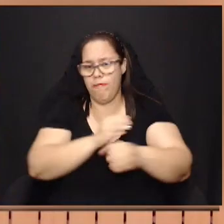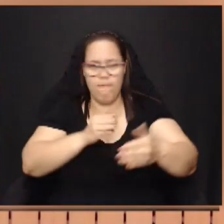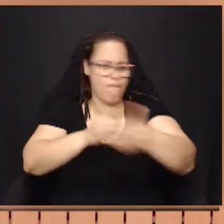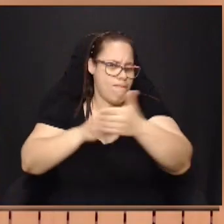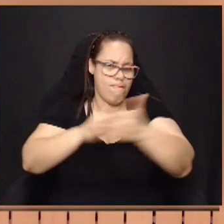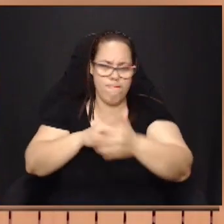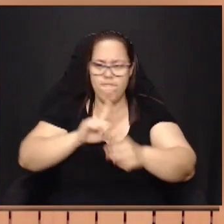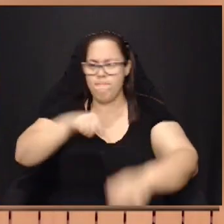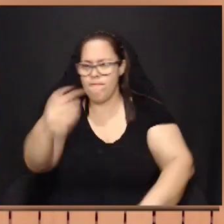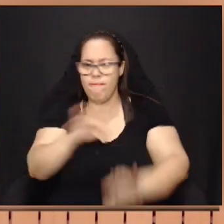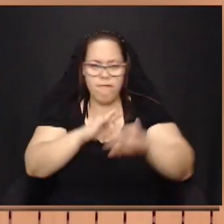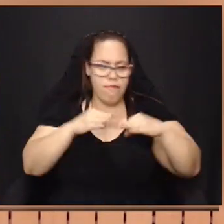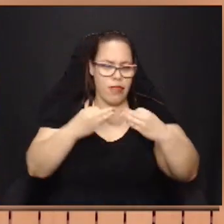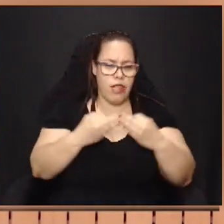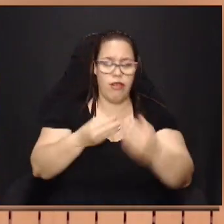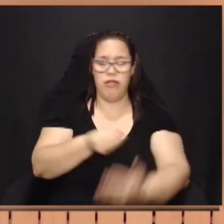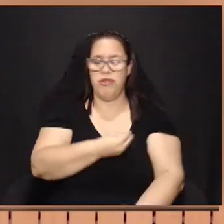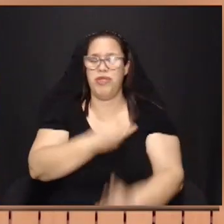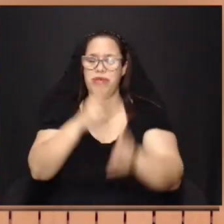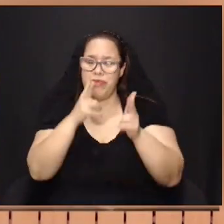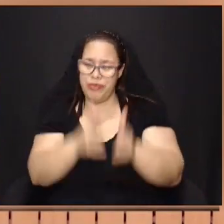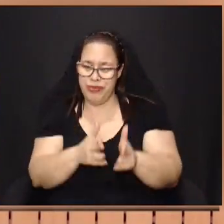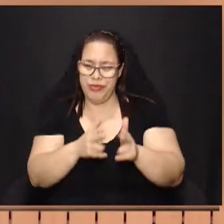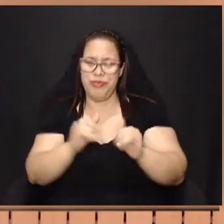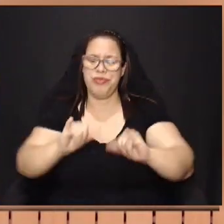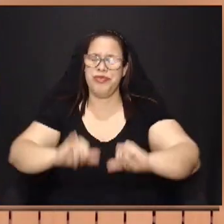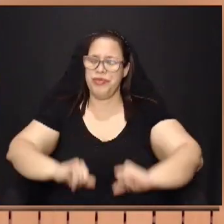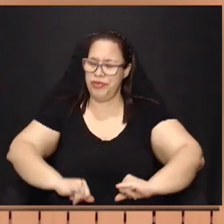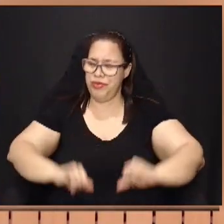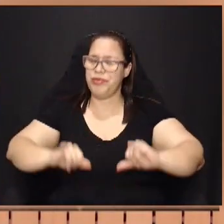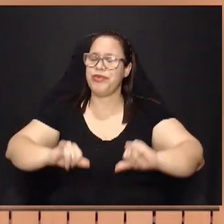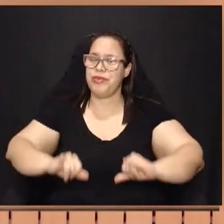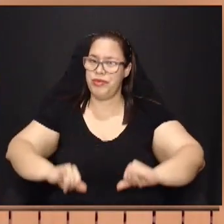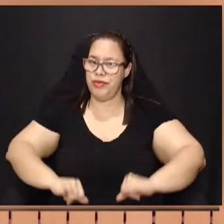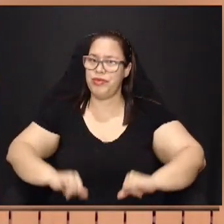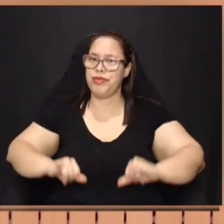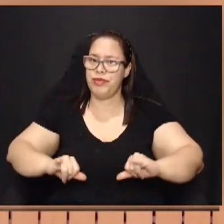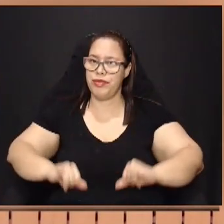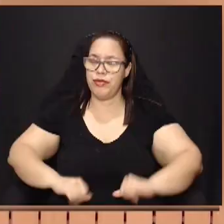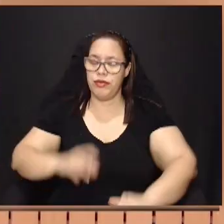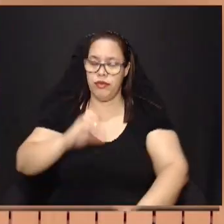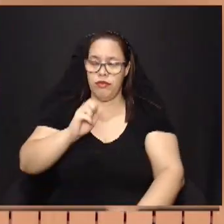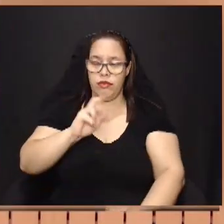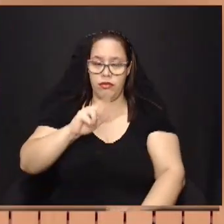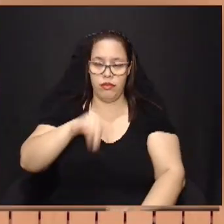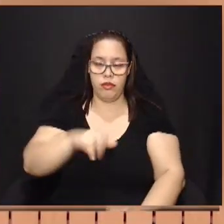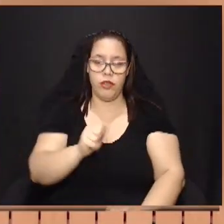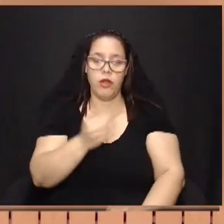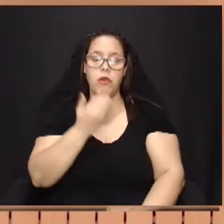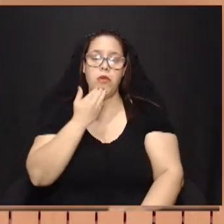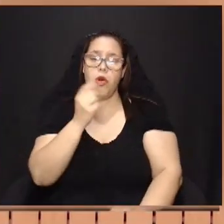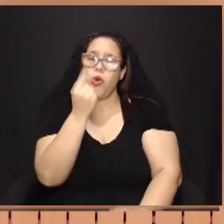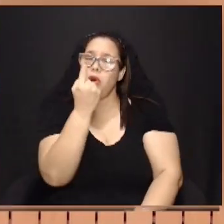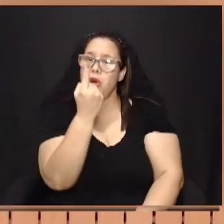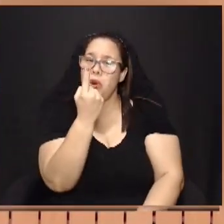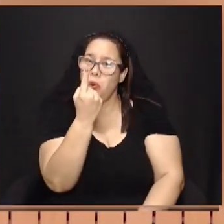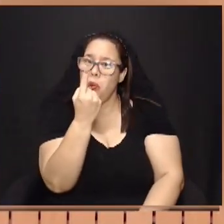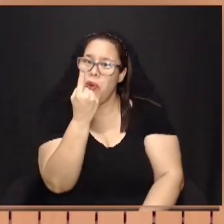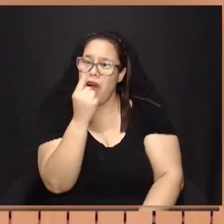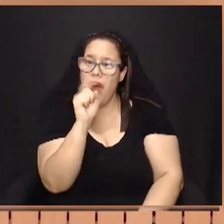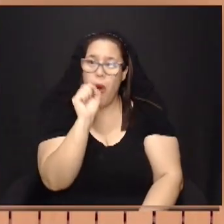famílias passem pelo mesmo sofrimento. Karina me pediu apenas uma coisa: